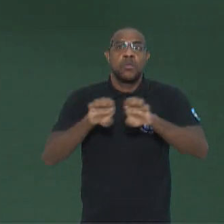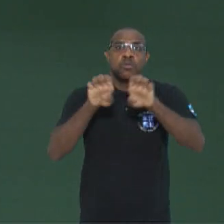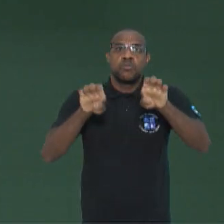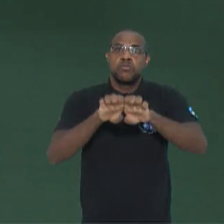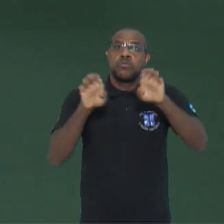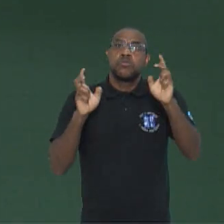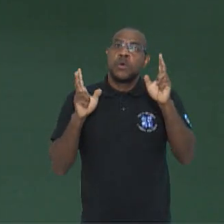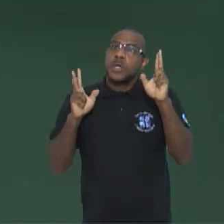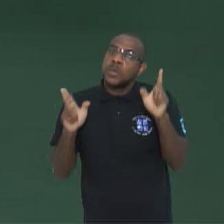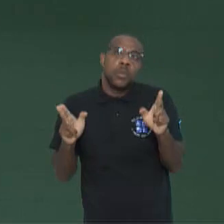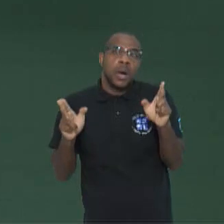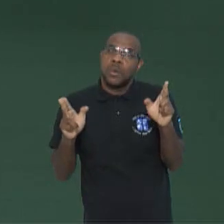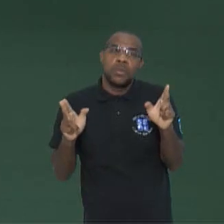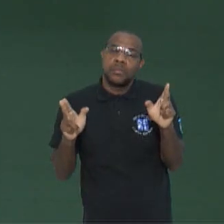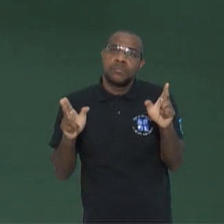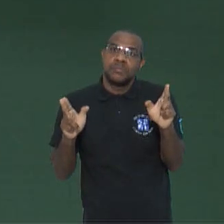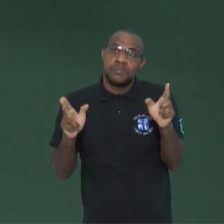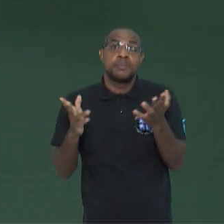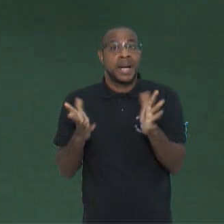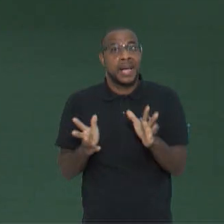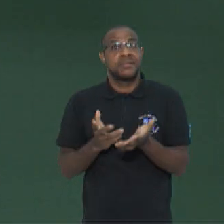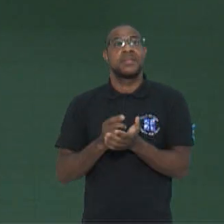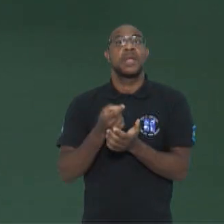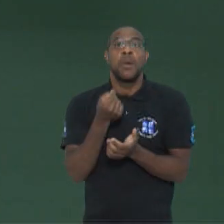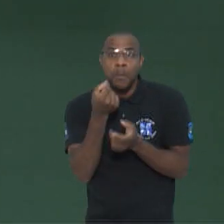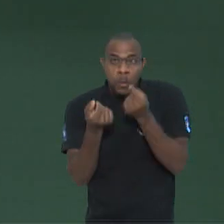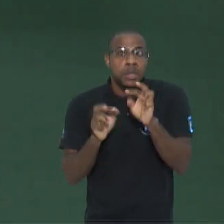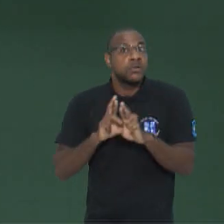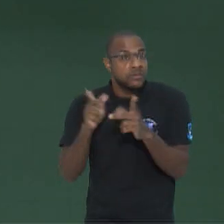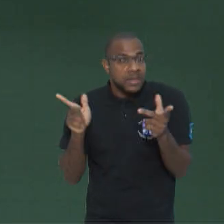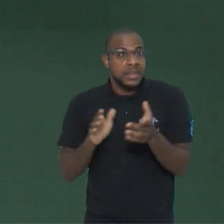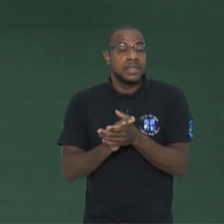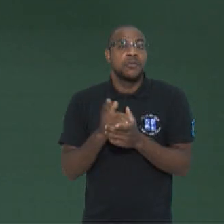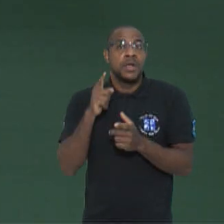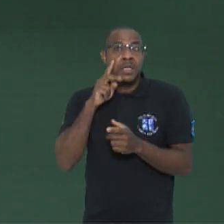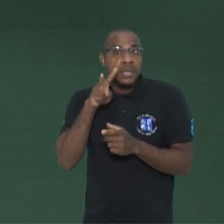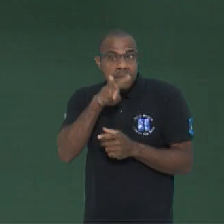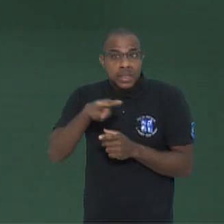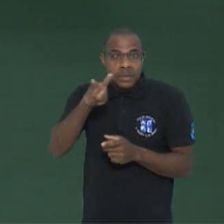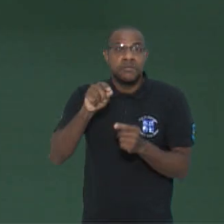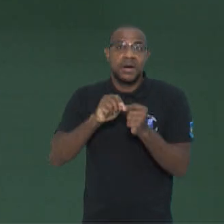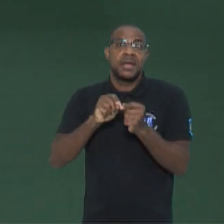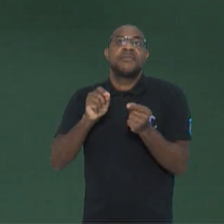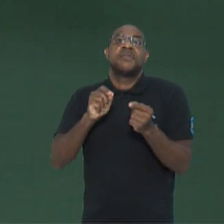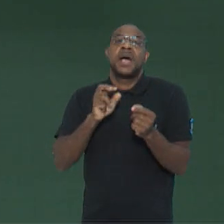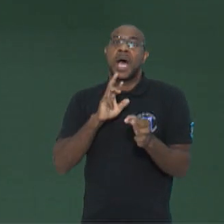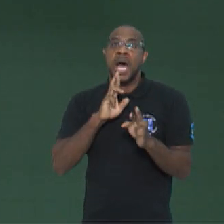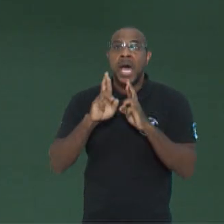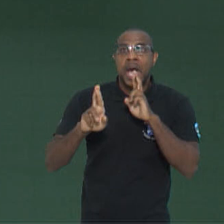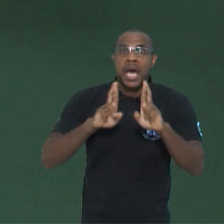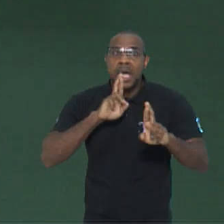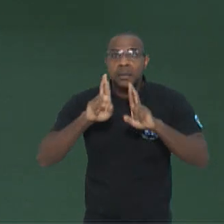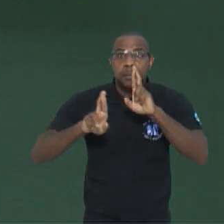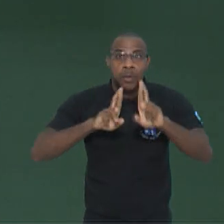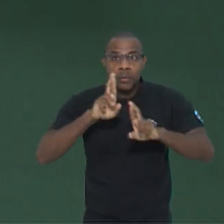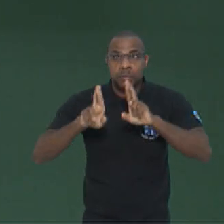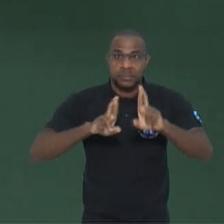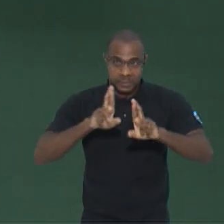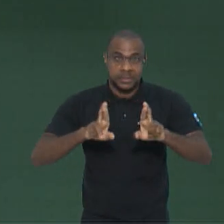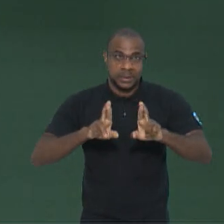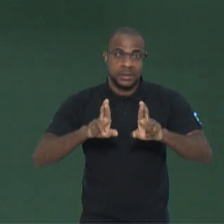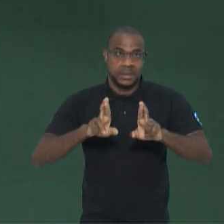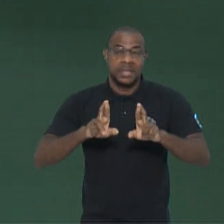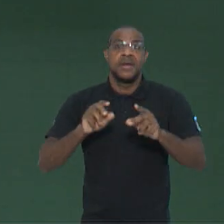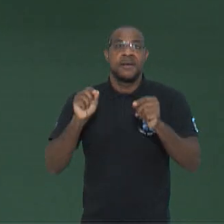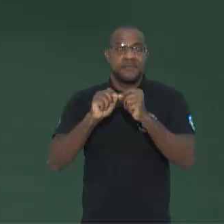certo? Mas tem as especificidades de cada um. Então, vão lá, a partir disso vocês vão responder a essas questões, podem fazer